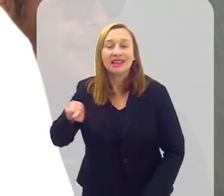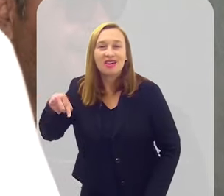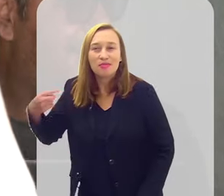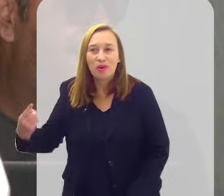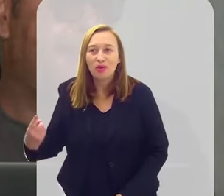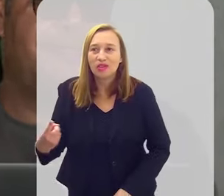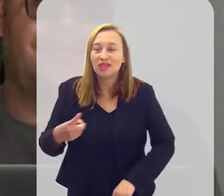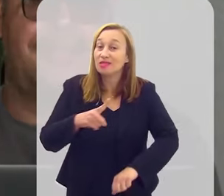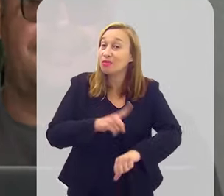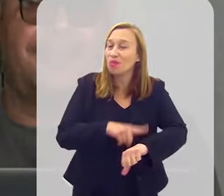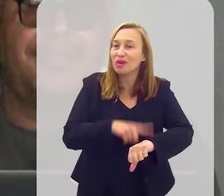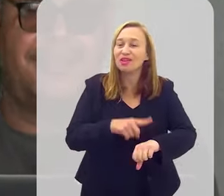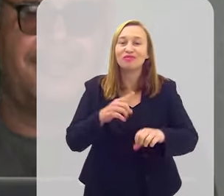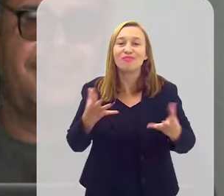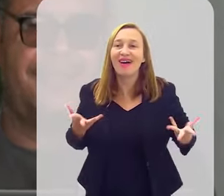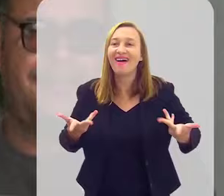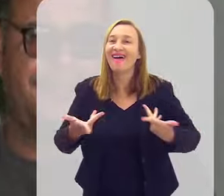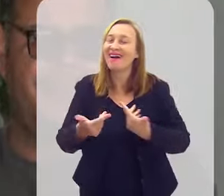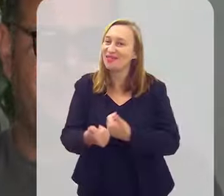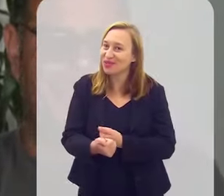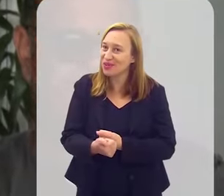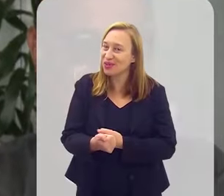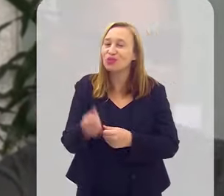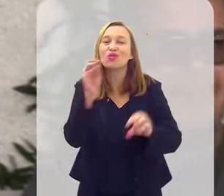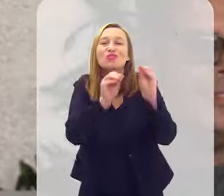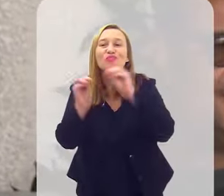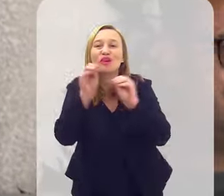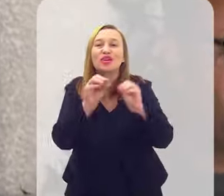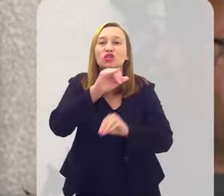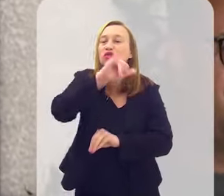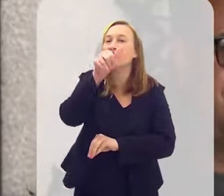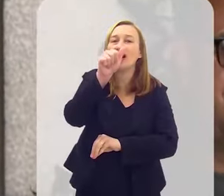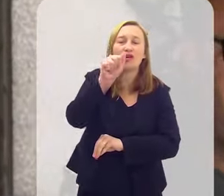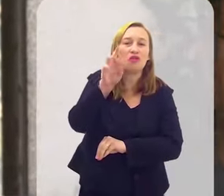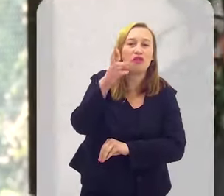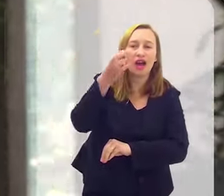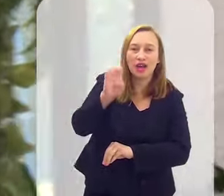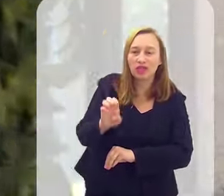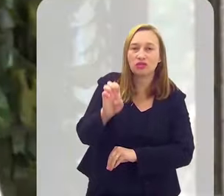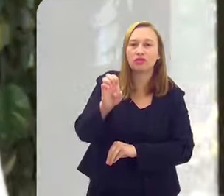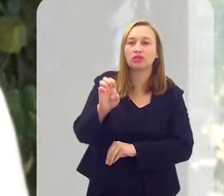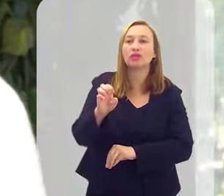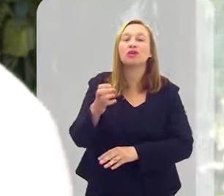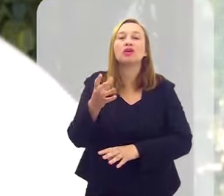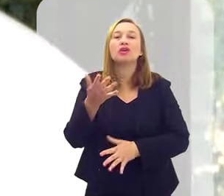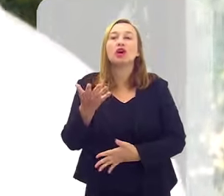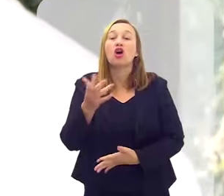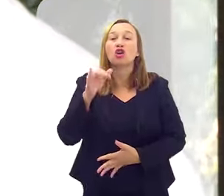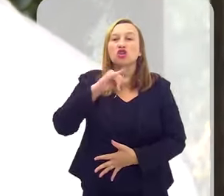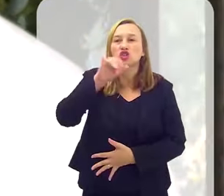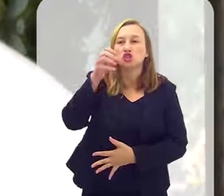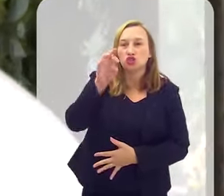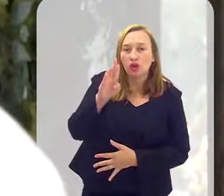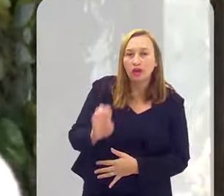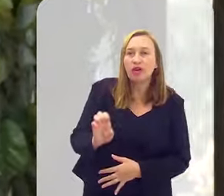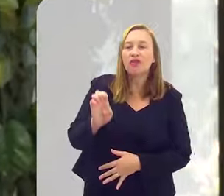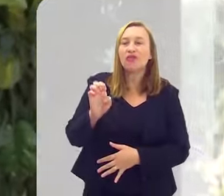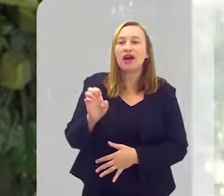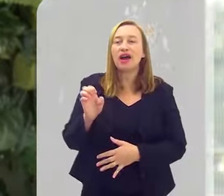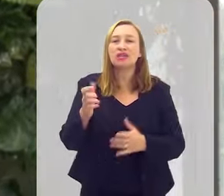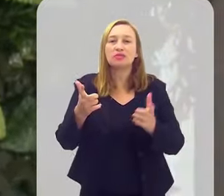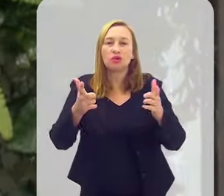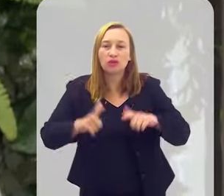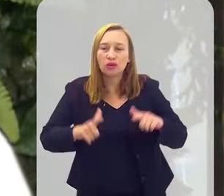Depois dessa participação maravilhosa de Jorge um beijo no seu coração o Jorge estava nos mostrando que aqui no campo de